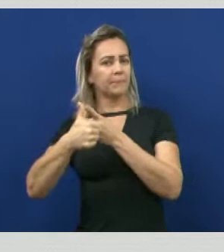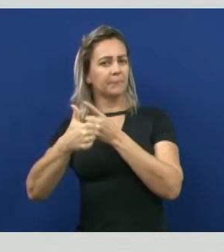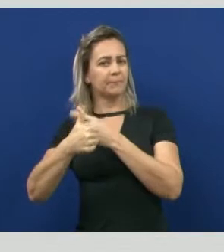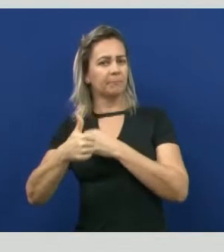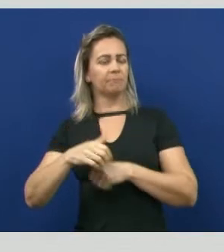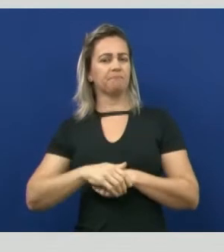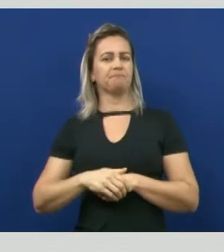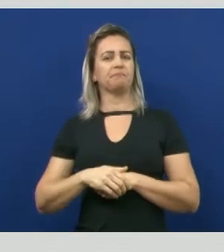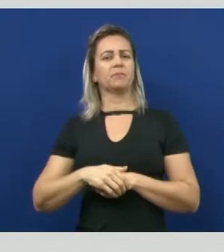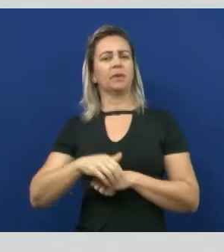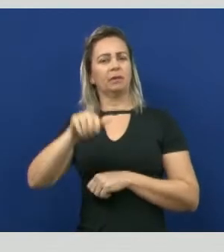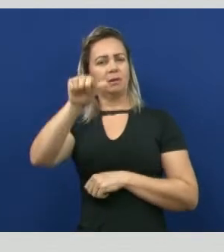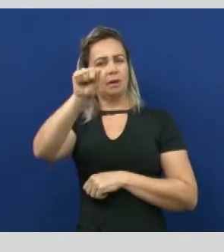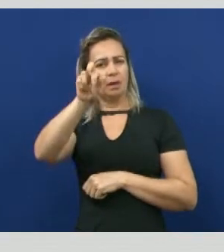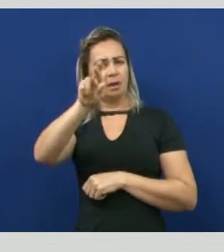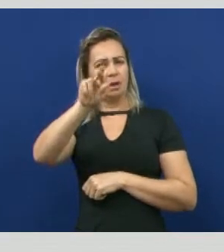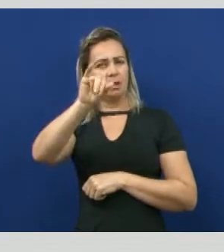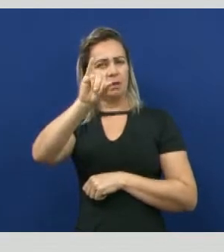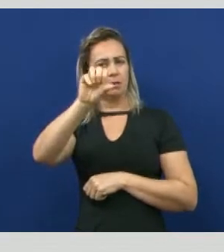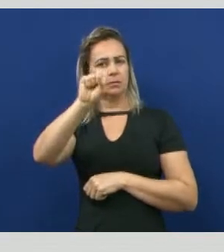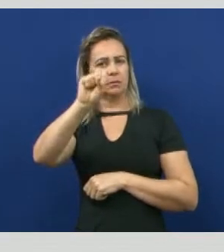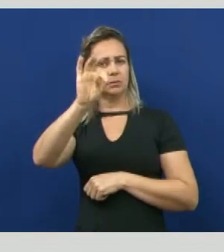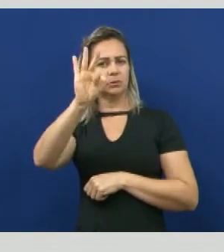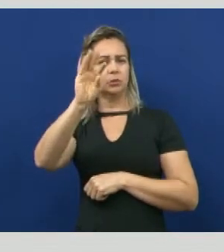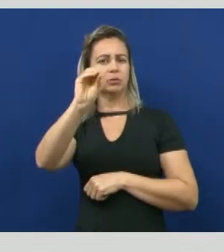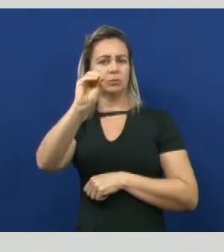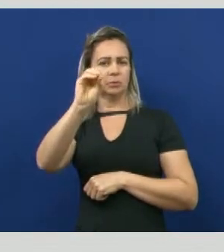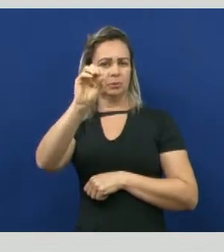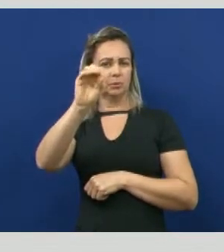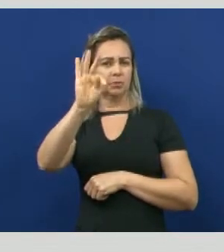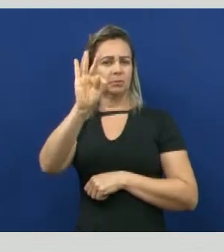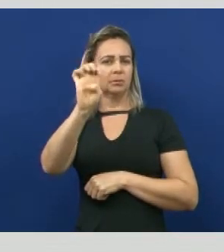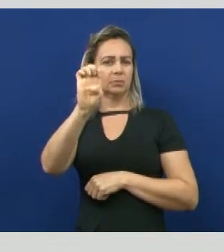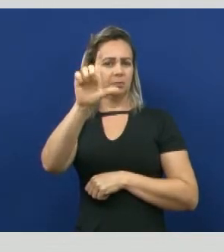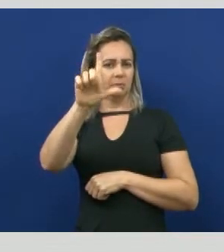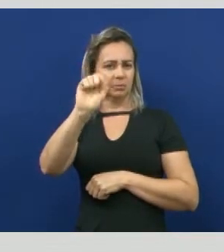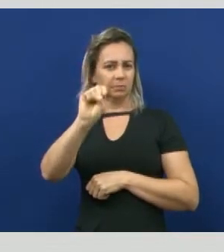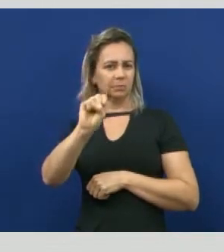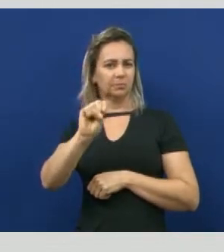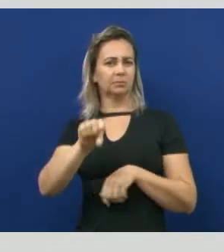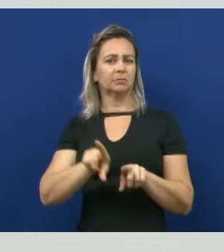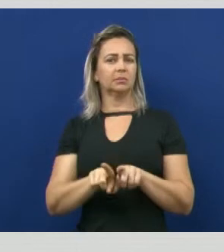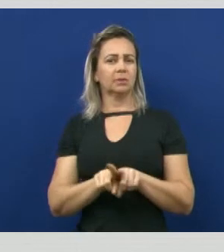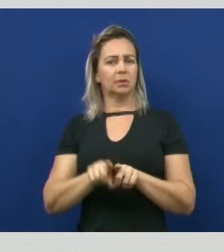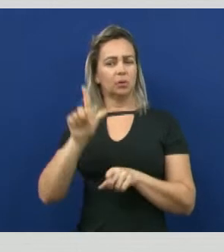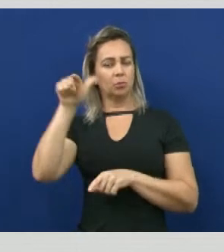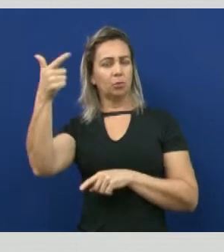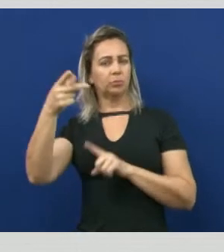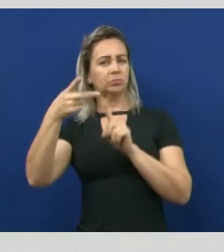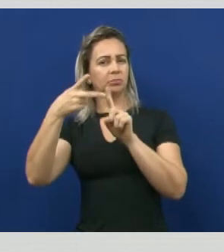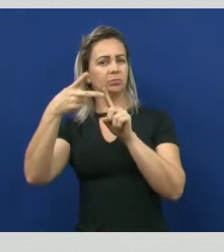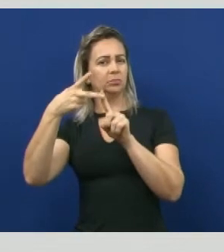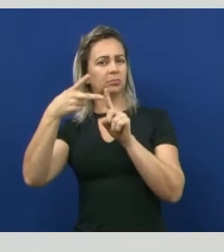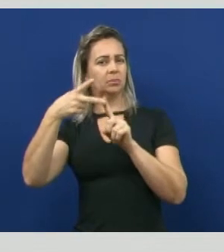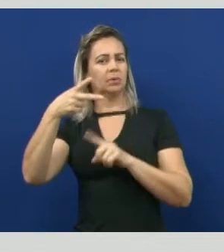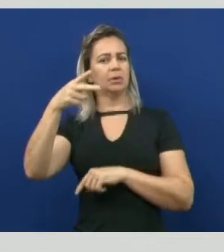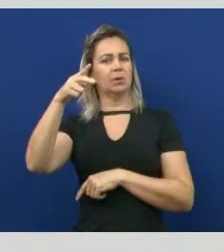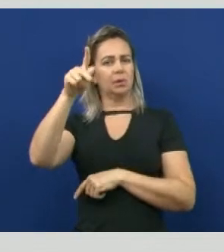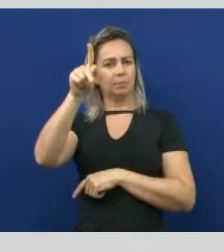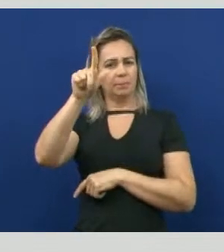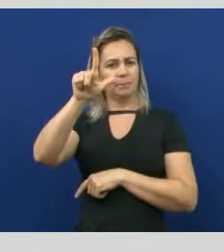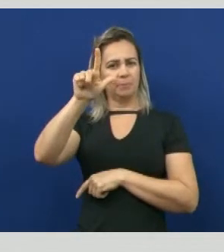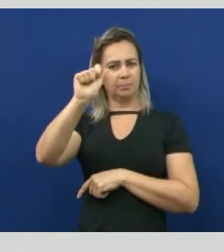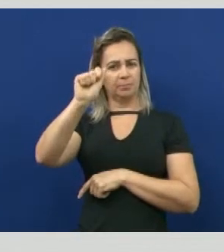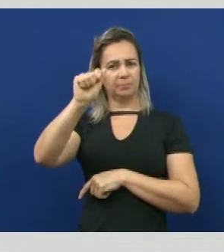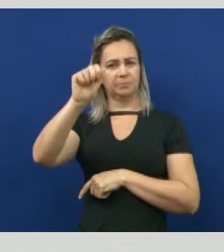Vamos ter Aristóteles, certo? Platão e tantos outros pensadores filosóficos que queriam entender a razão